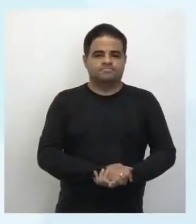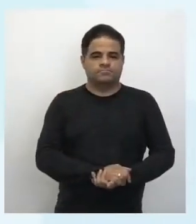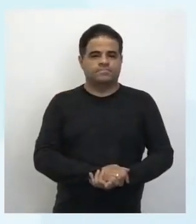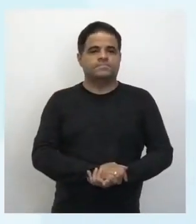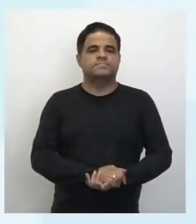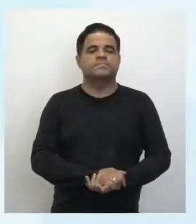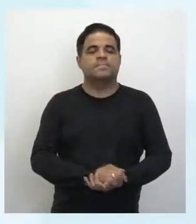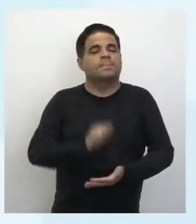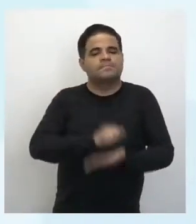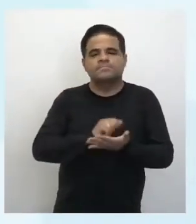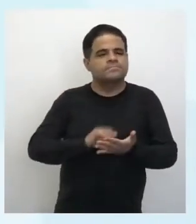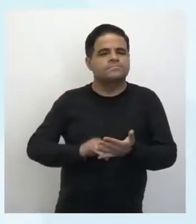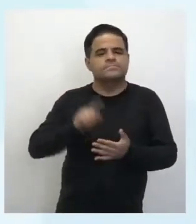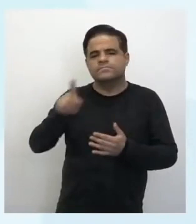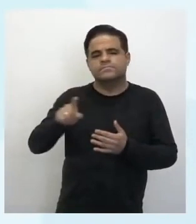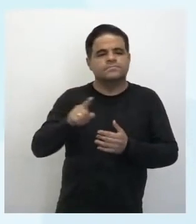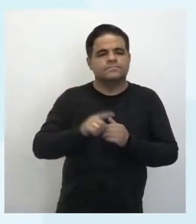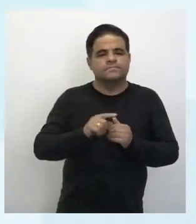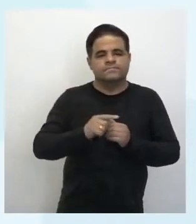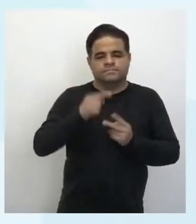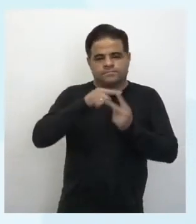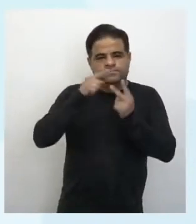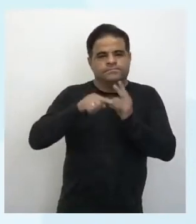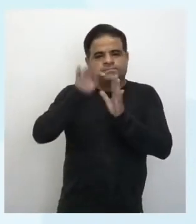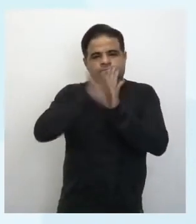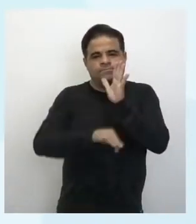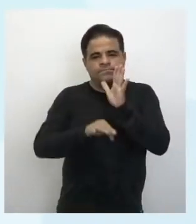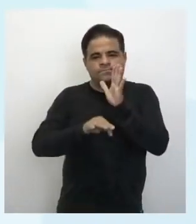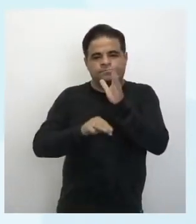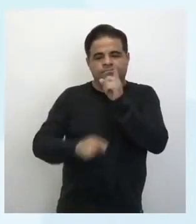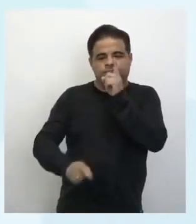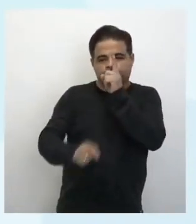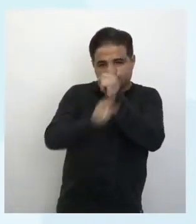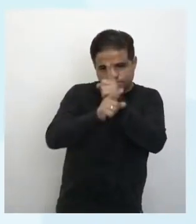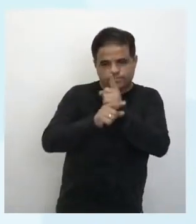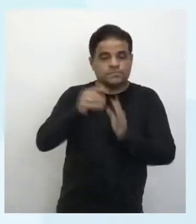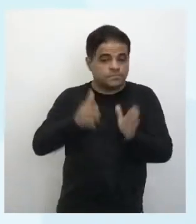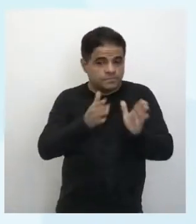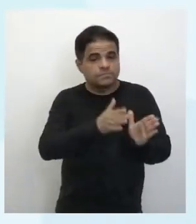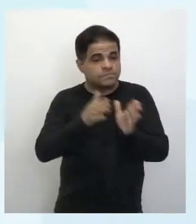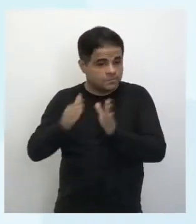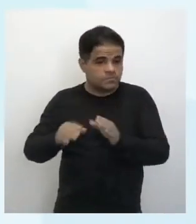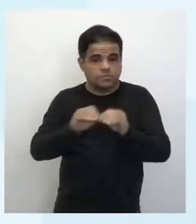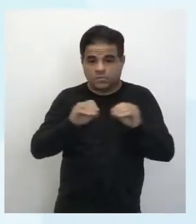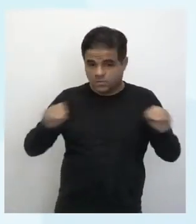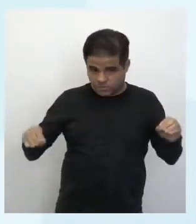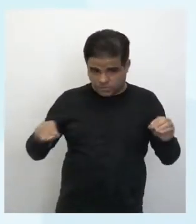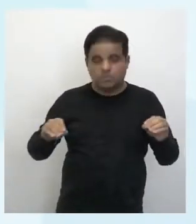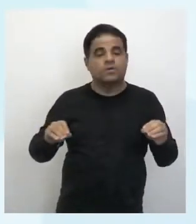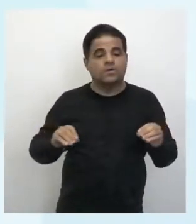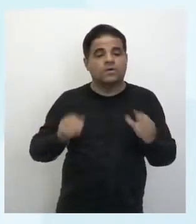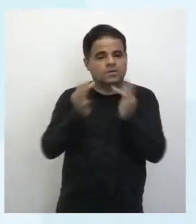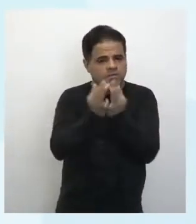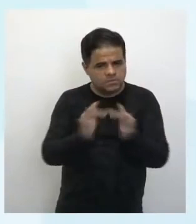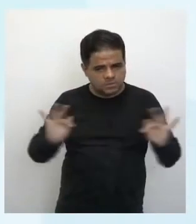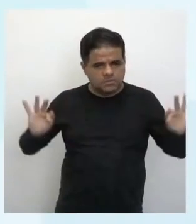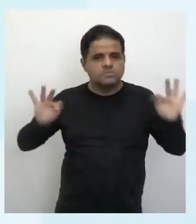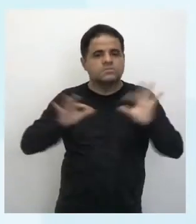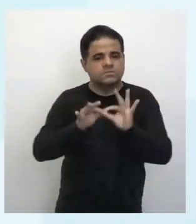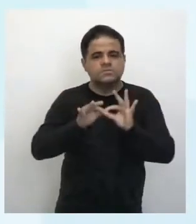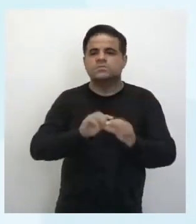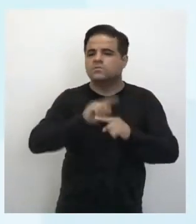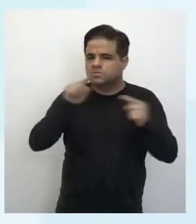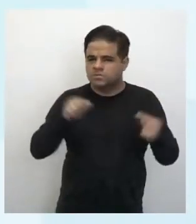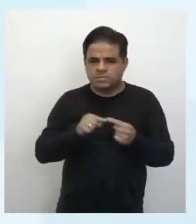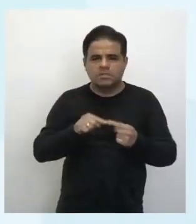atividade 1. No texto, há 2 momentos em que encontramos períodos compostos com orações subordinadas objetivas. Responda no